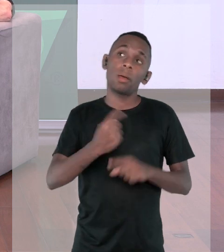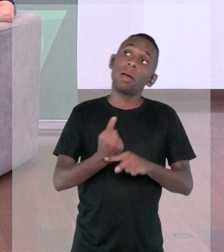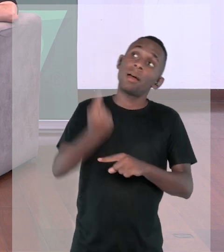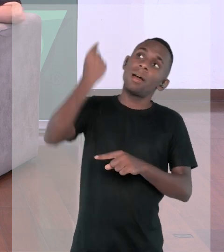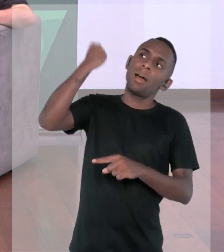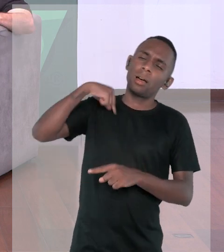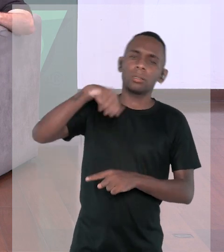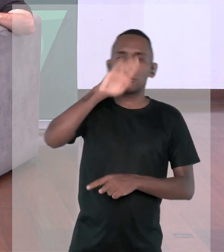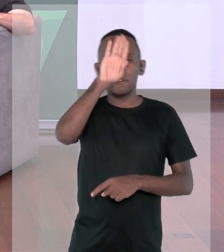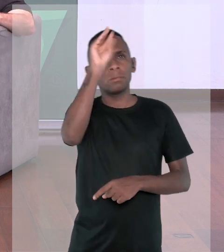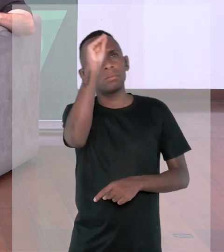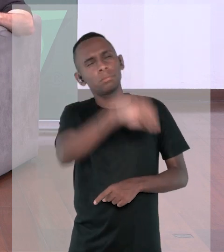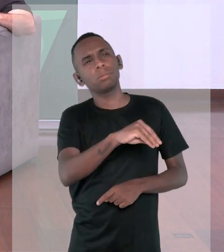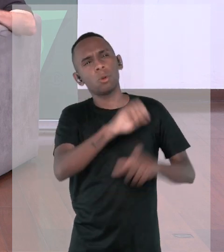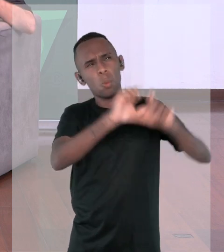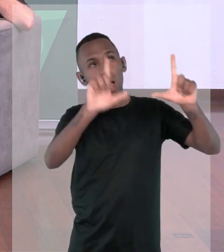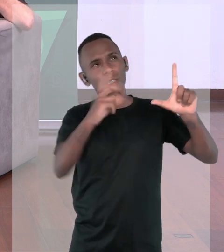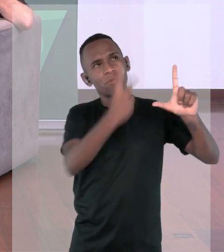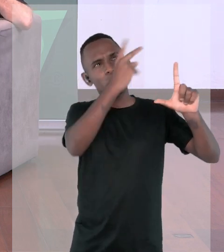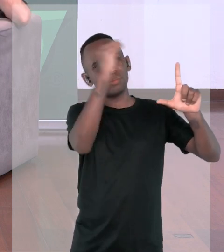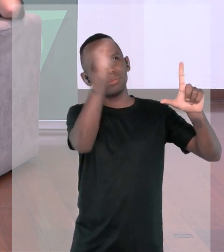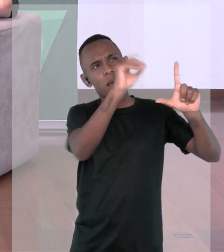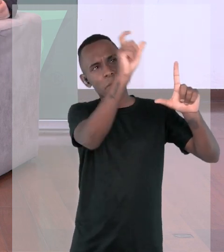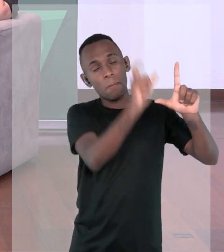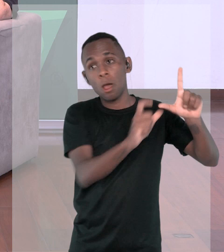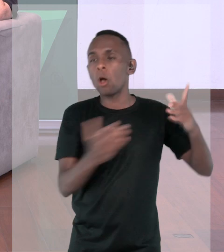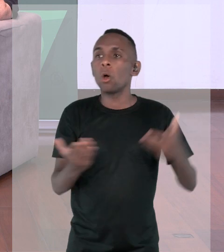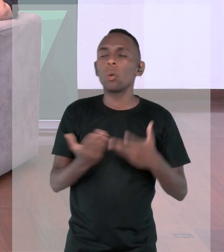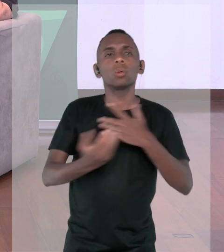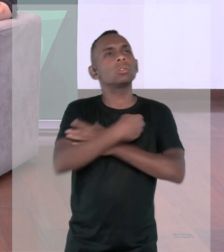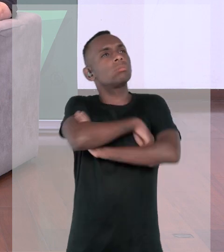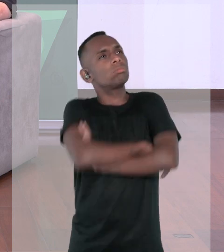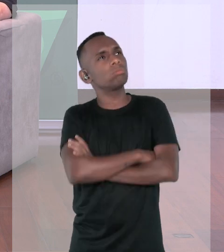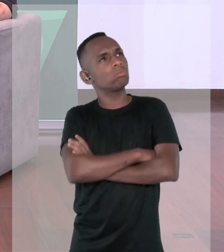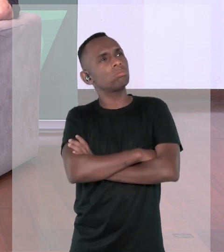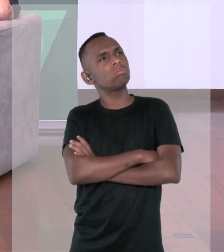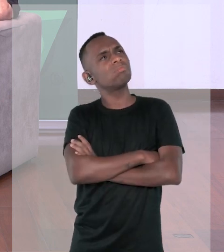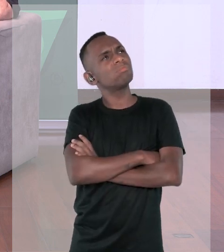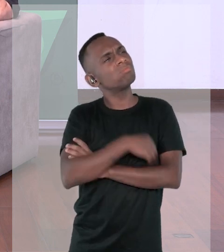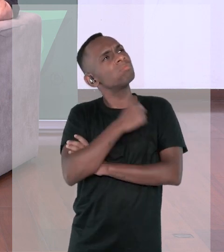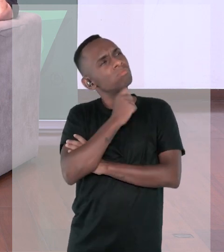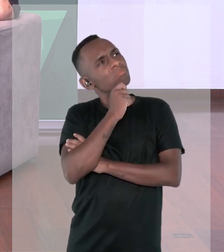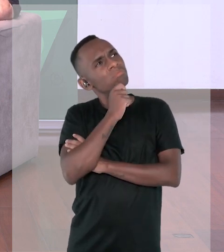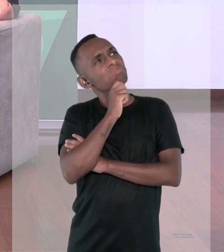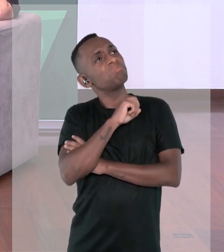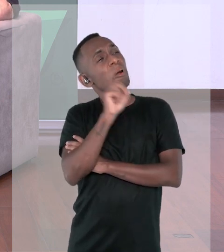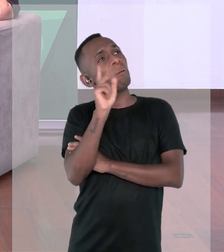Antigamente a gente ignorava o quadro de valores. Hoje a gente cruza os braços e fala assim,